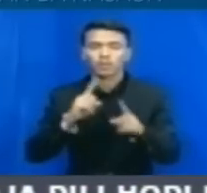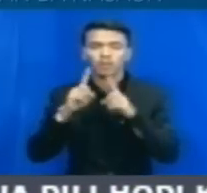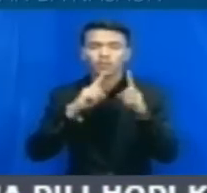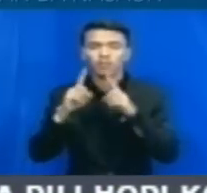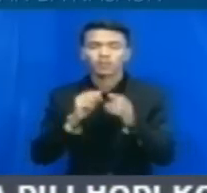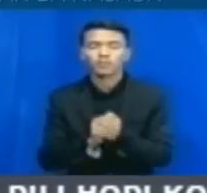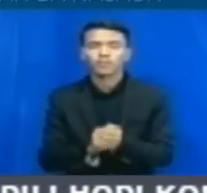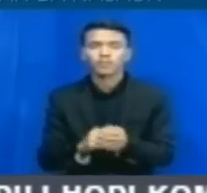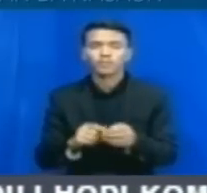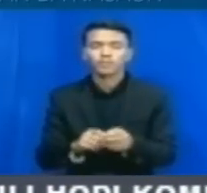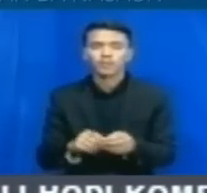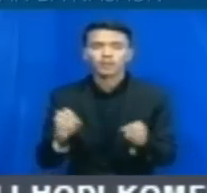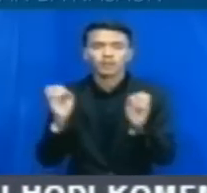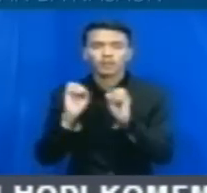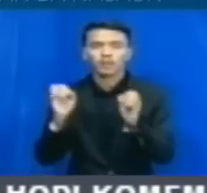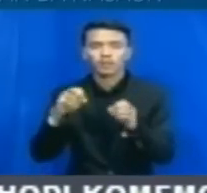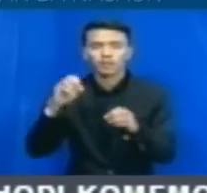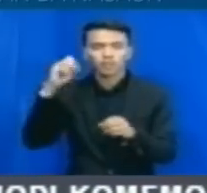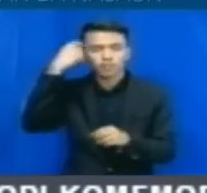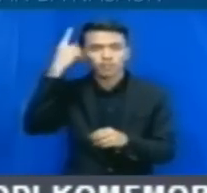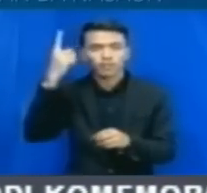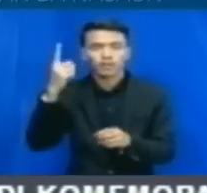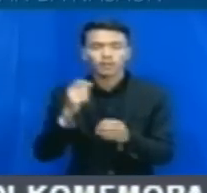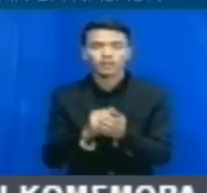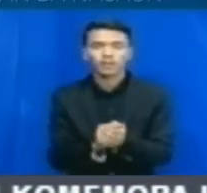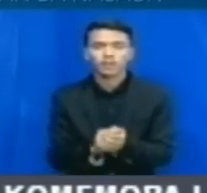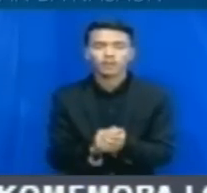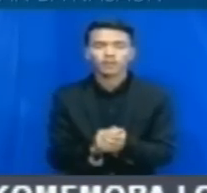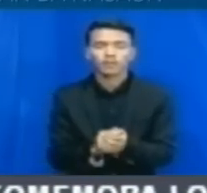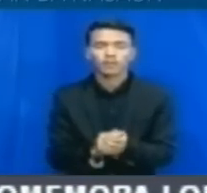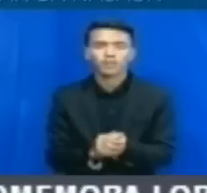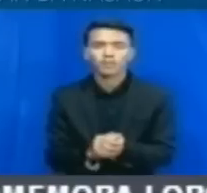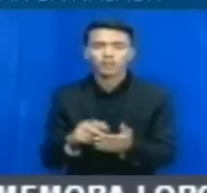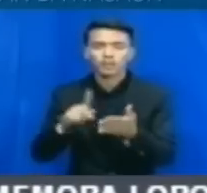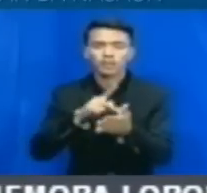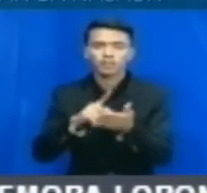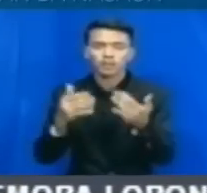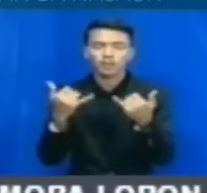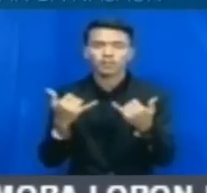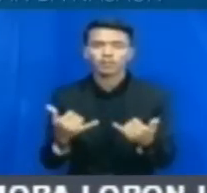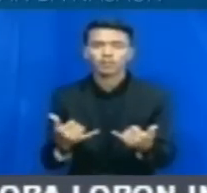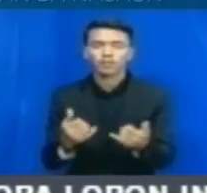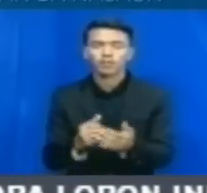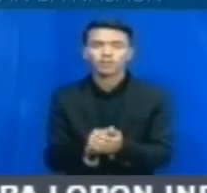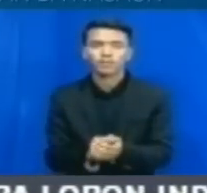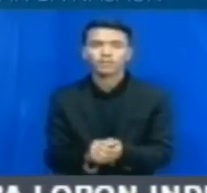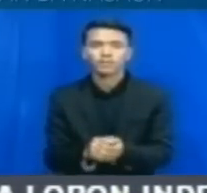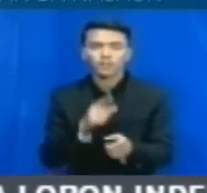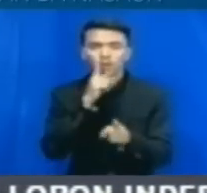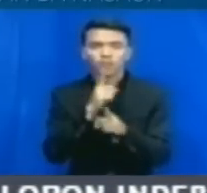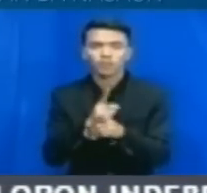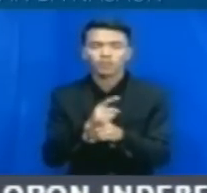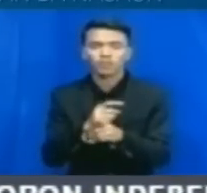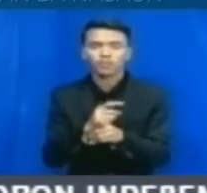defensora, mas juiz, lá não compreende âmbito, com a circunstância, crime ainda, né? Crime ainda, né? Claro,